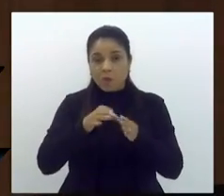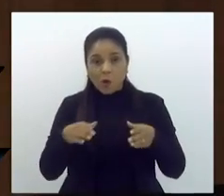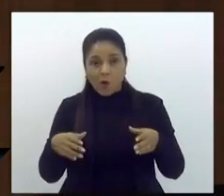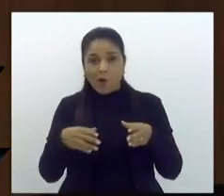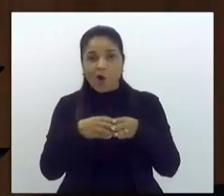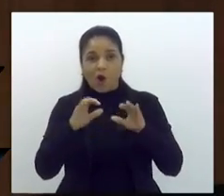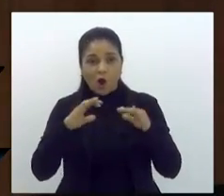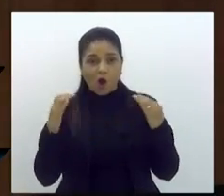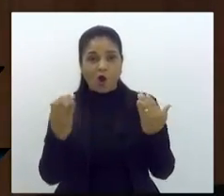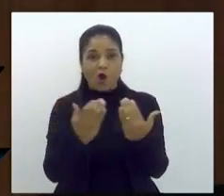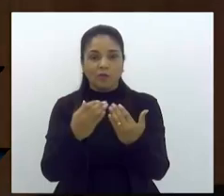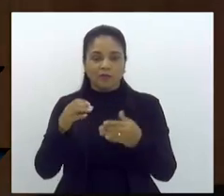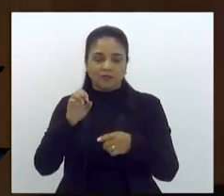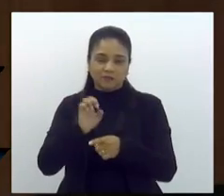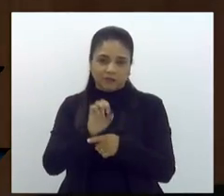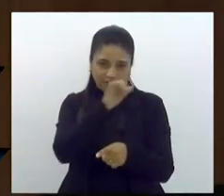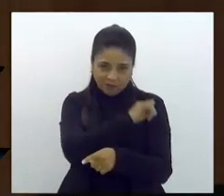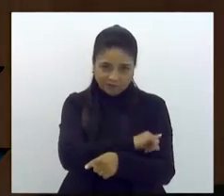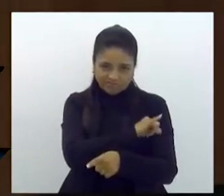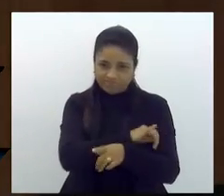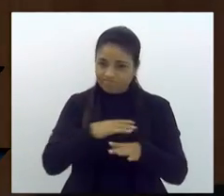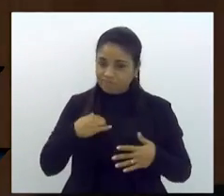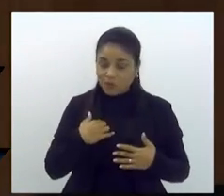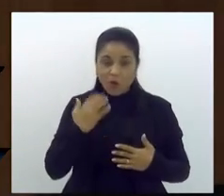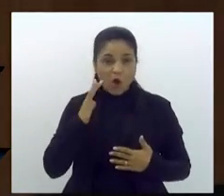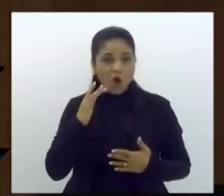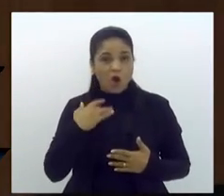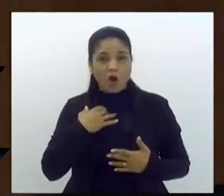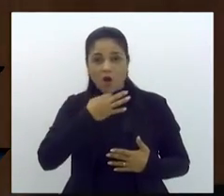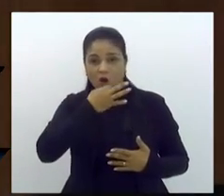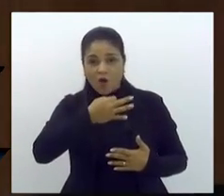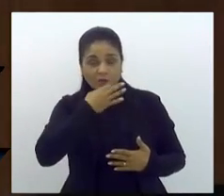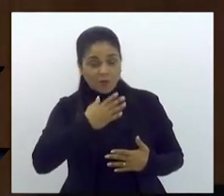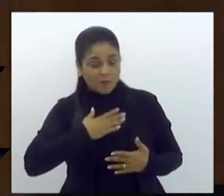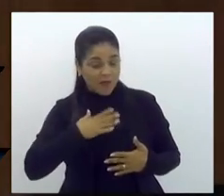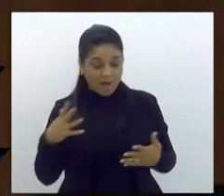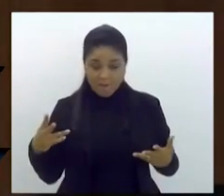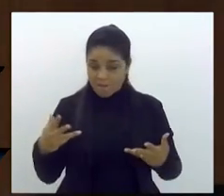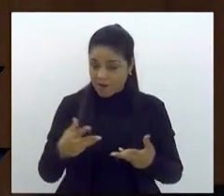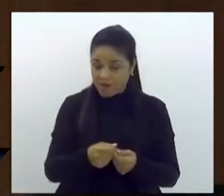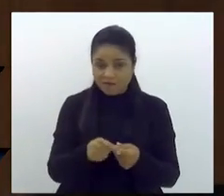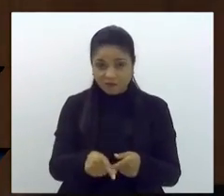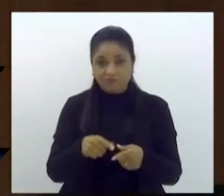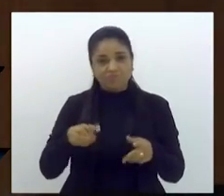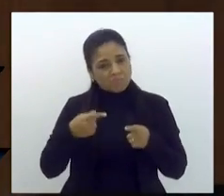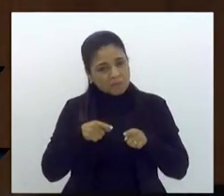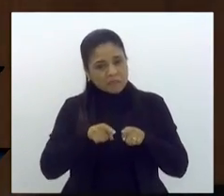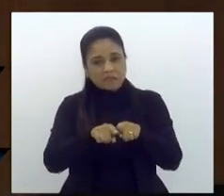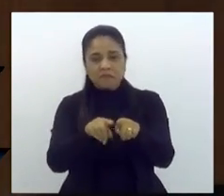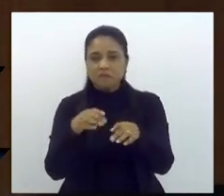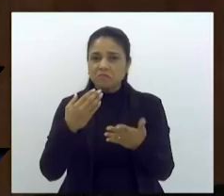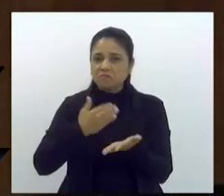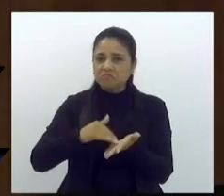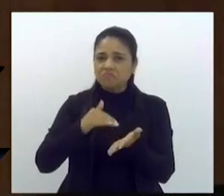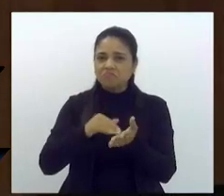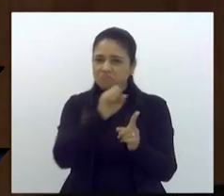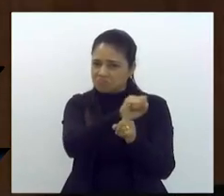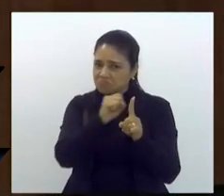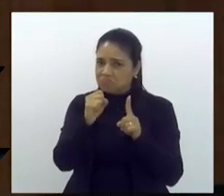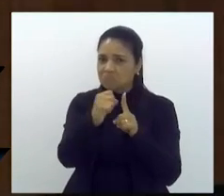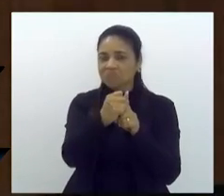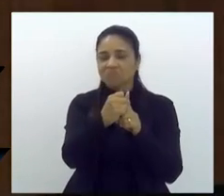e eu achei excelente parabéns a parceria da secretaria de ação social